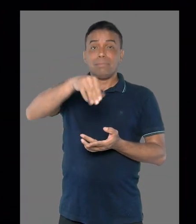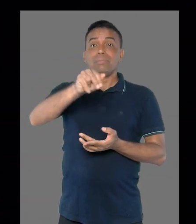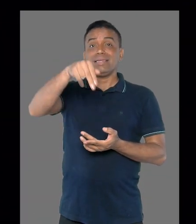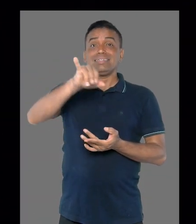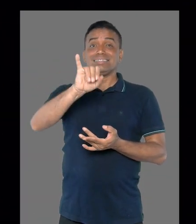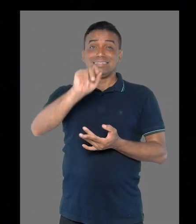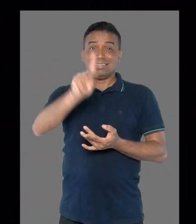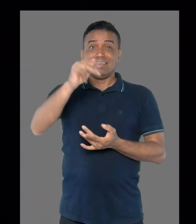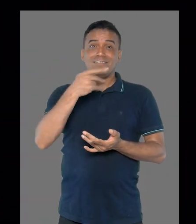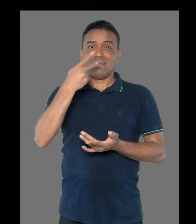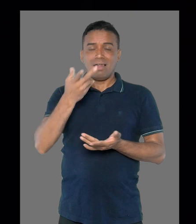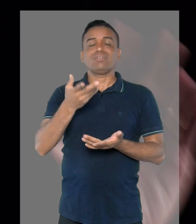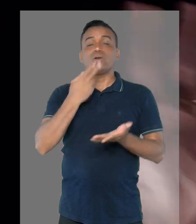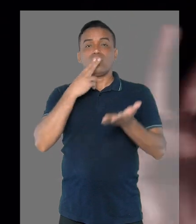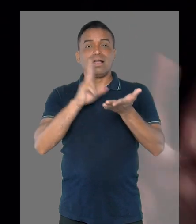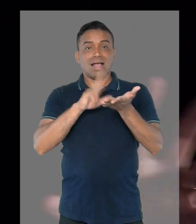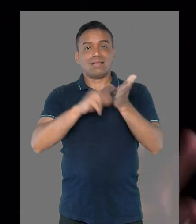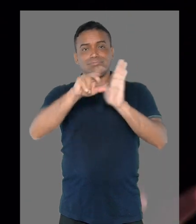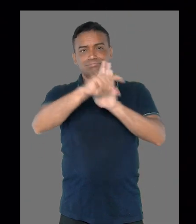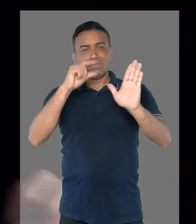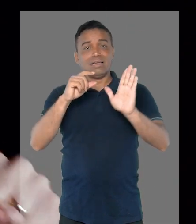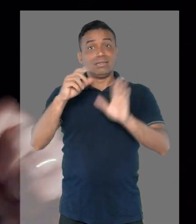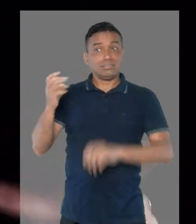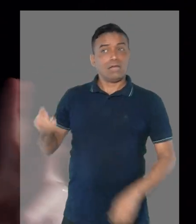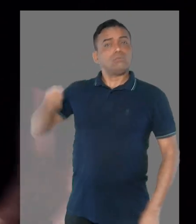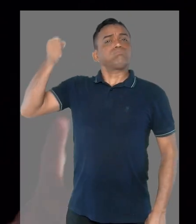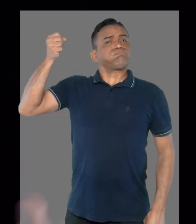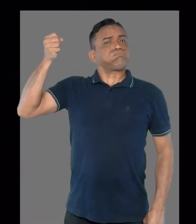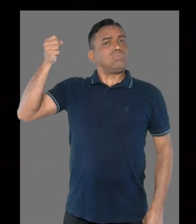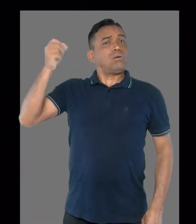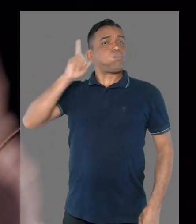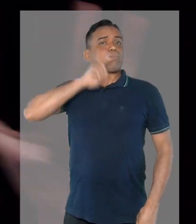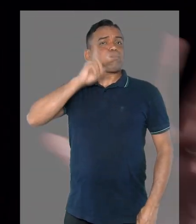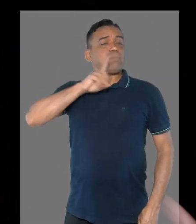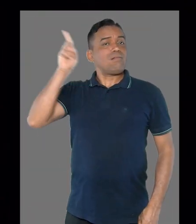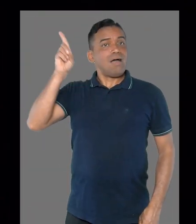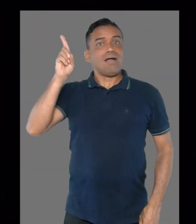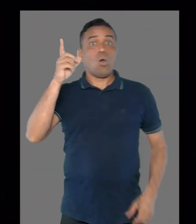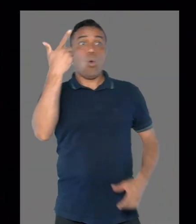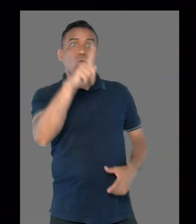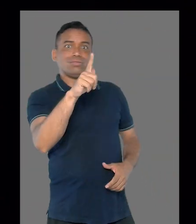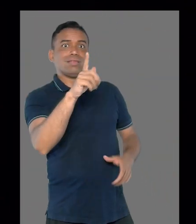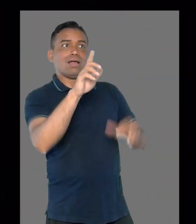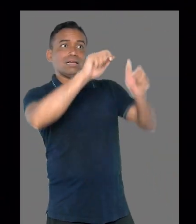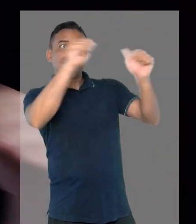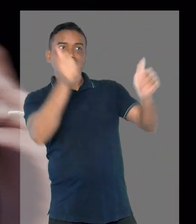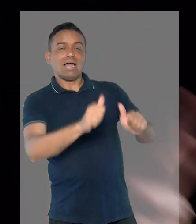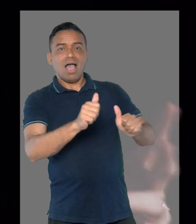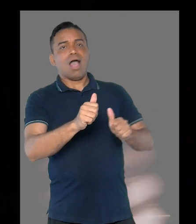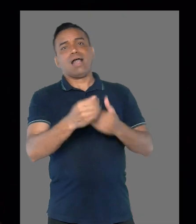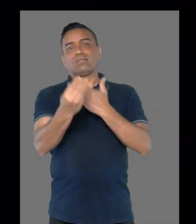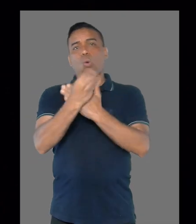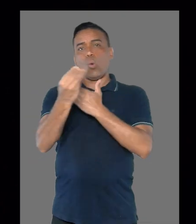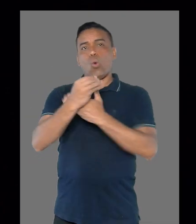Tem um trecho da carta que ele fala assim, que a estátua da liberdade e a estátua do rigor velem por todos nós. E eu ficava